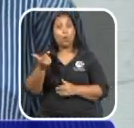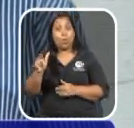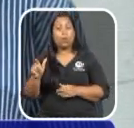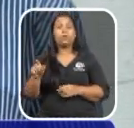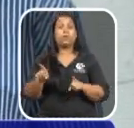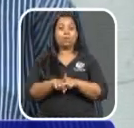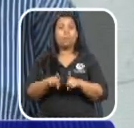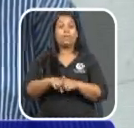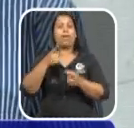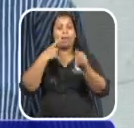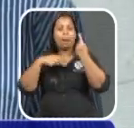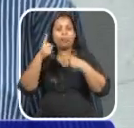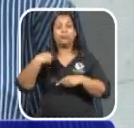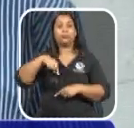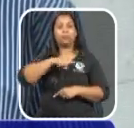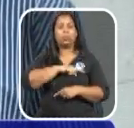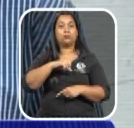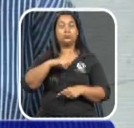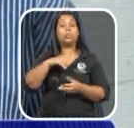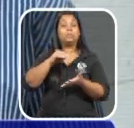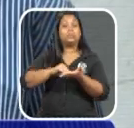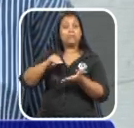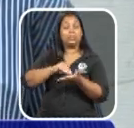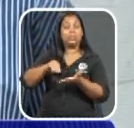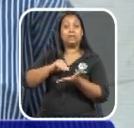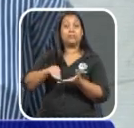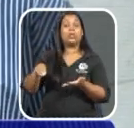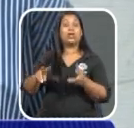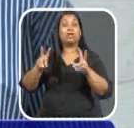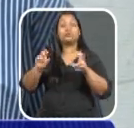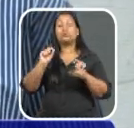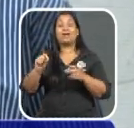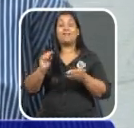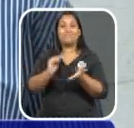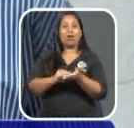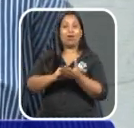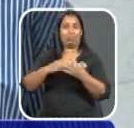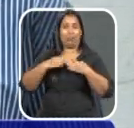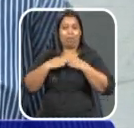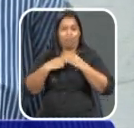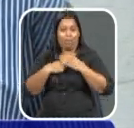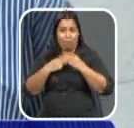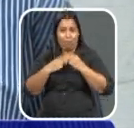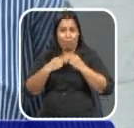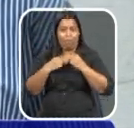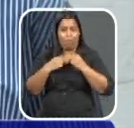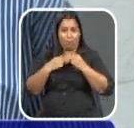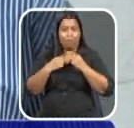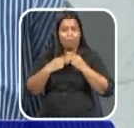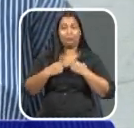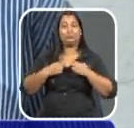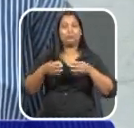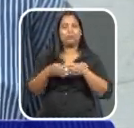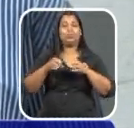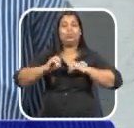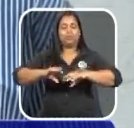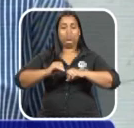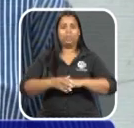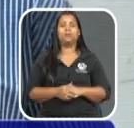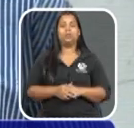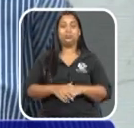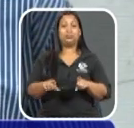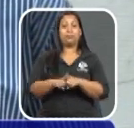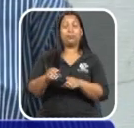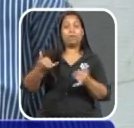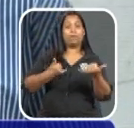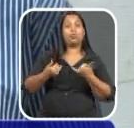Outra reclamação também que nós levamos à secretária foi a questão da ausência de uniformes da rede municipal de ensino, que ela também falou